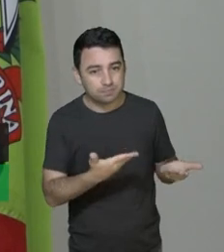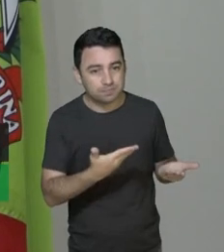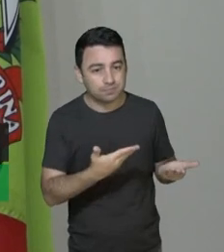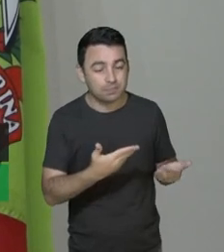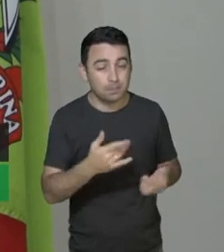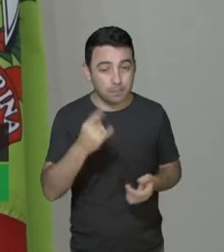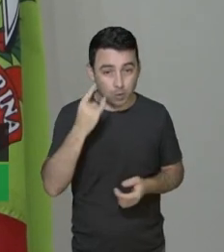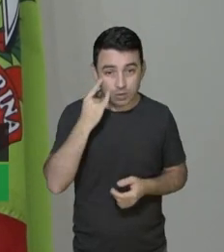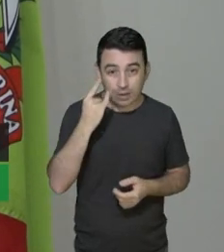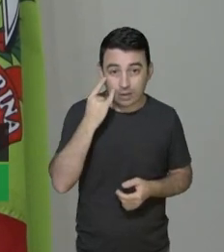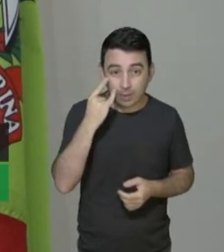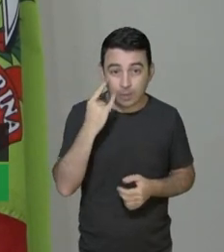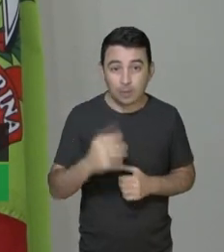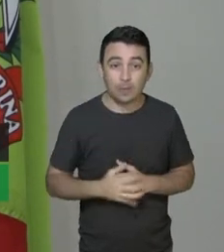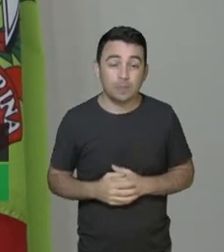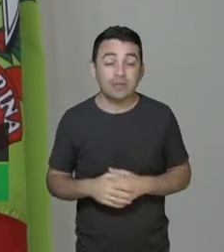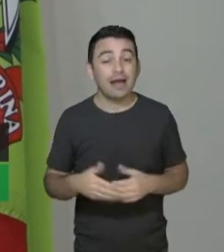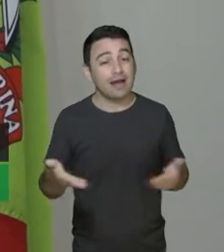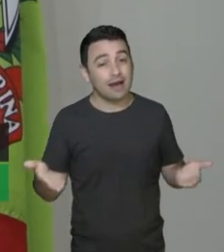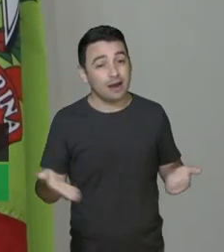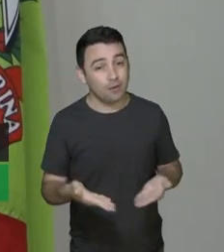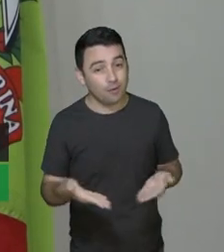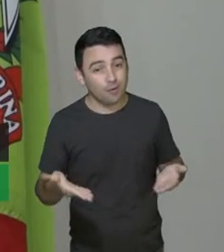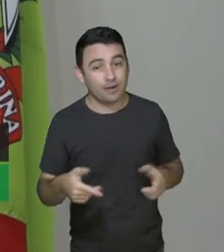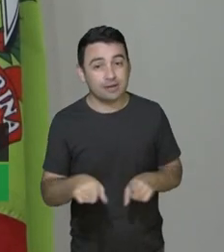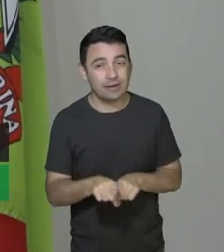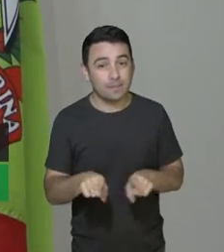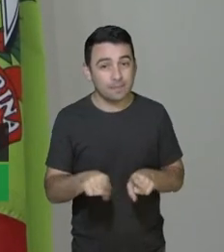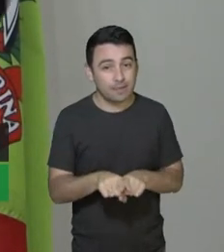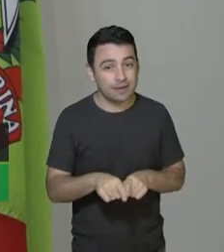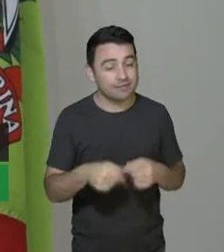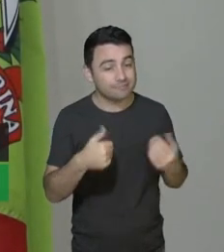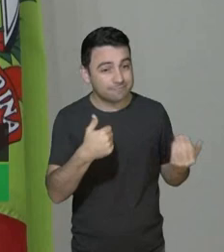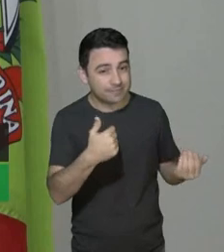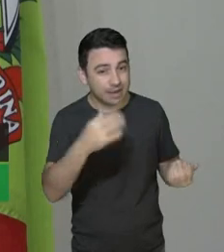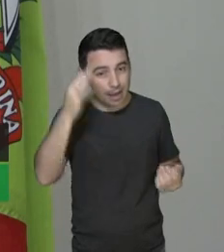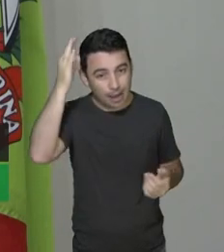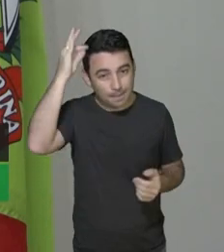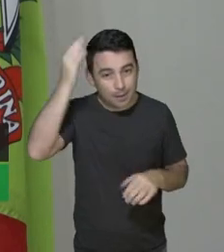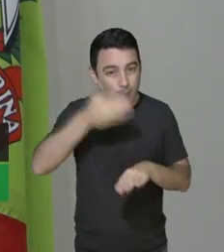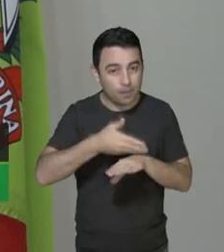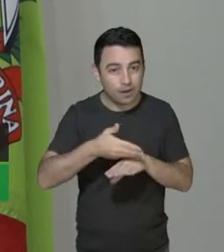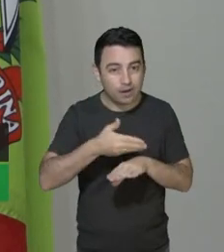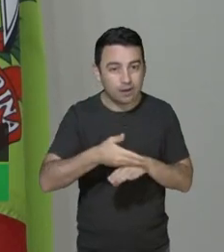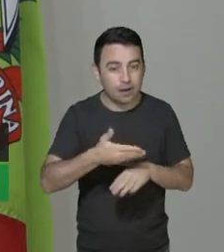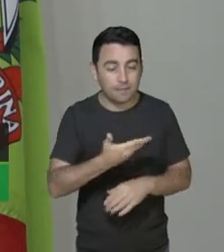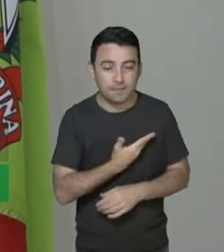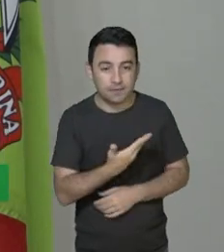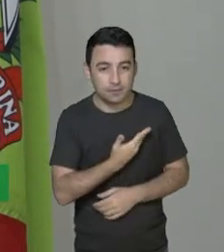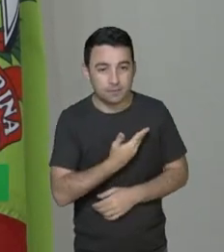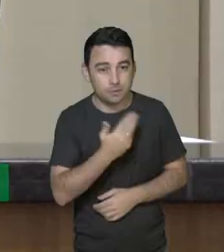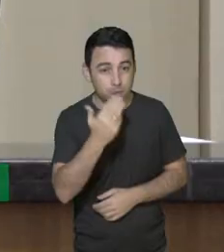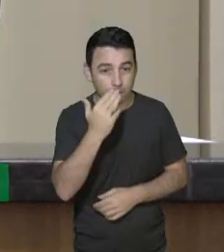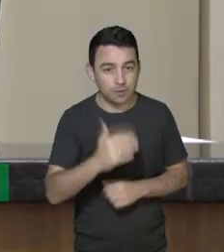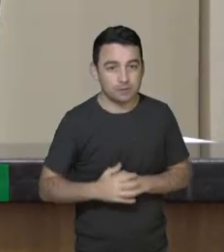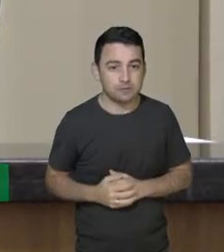de Nadal. E agora vejo esse cabelo branco do meu amigo